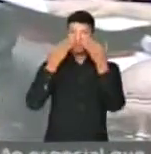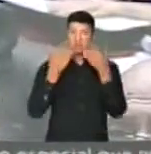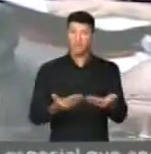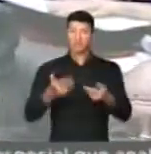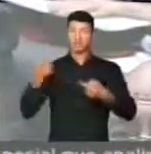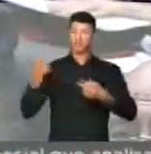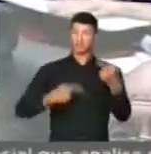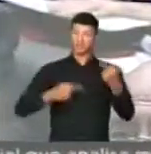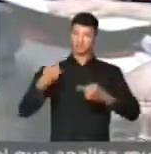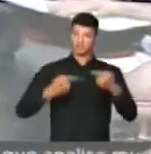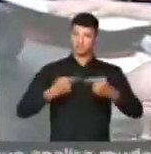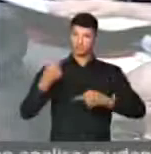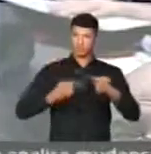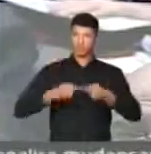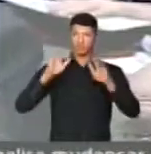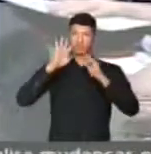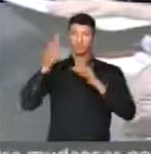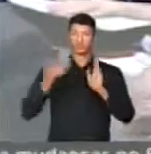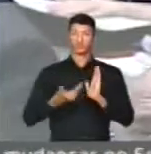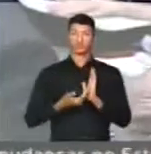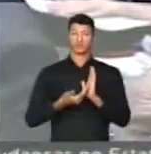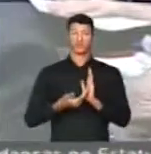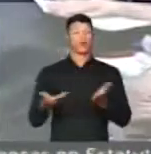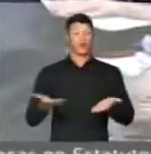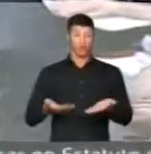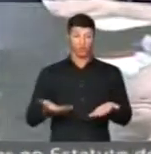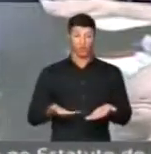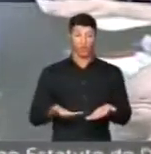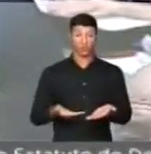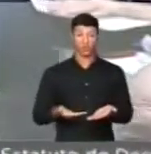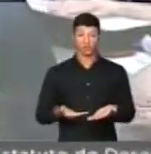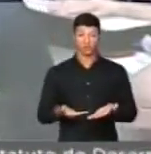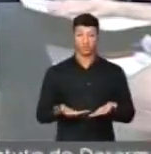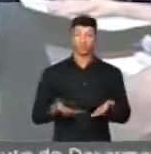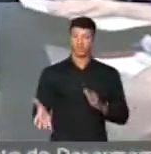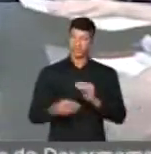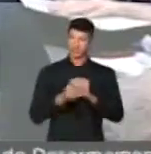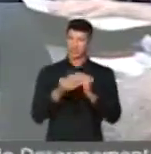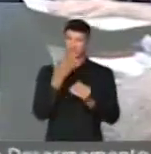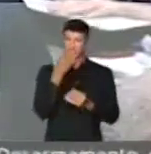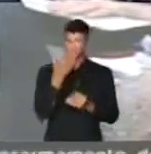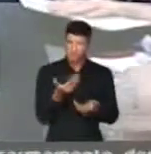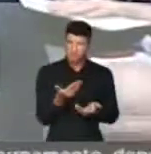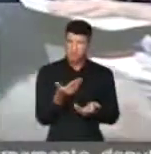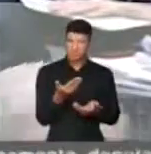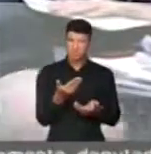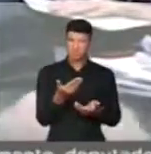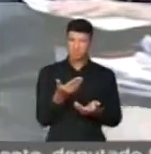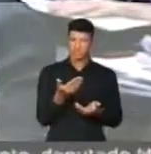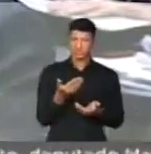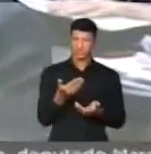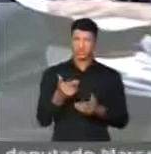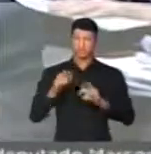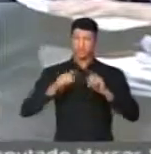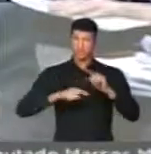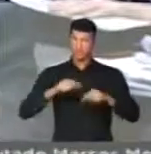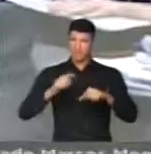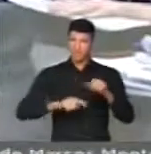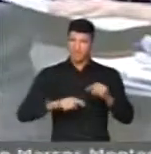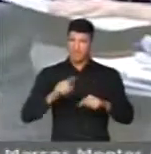ser discutido e decidido nessa casa. Agora, colocar este tipo de